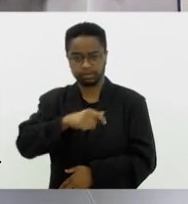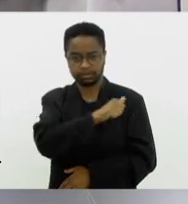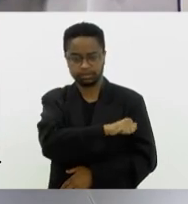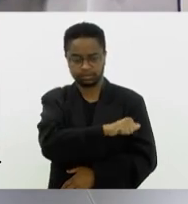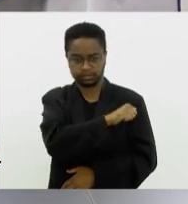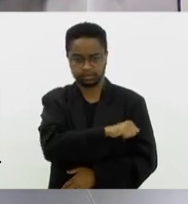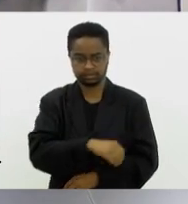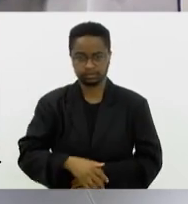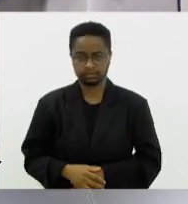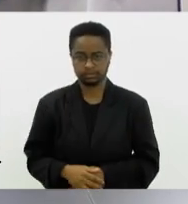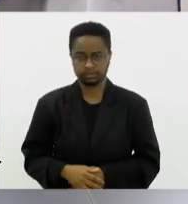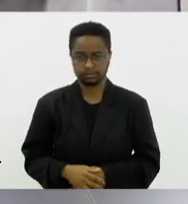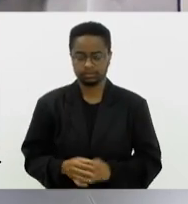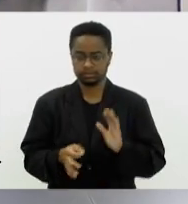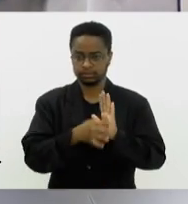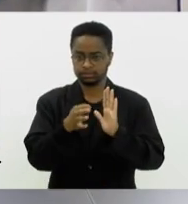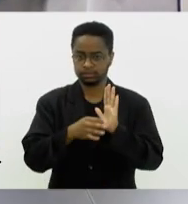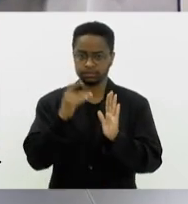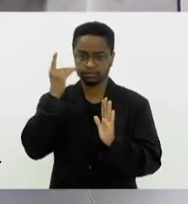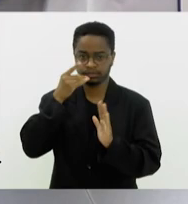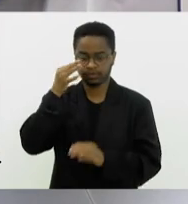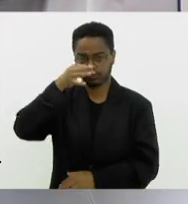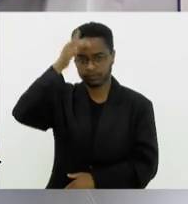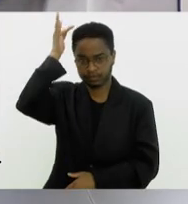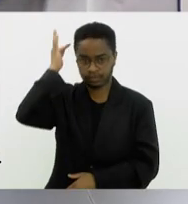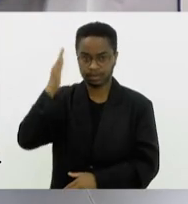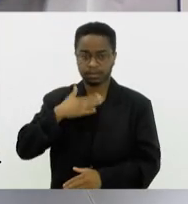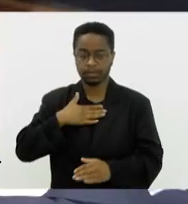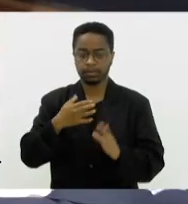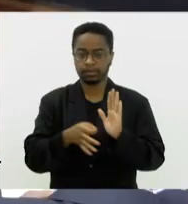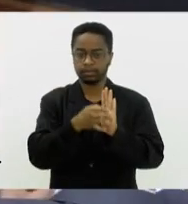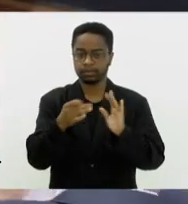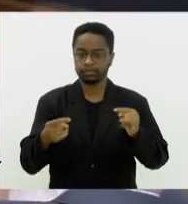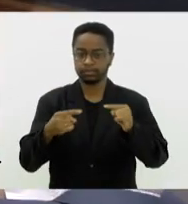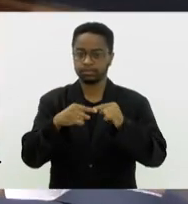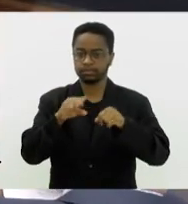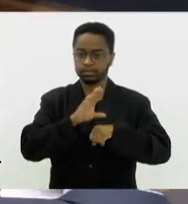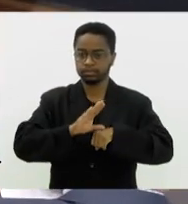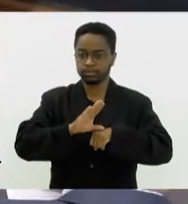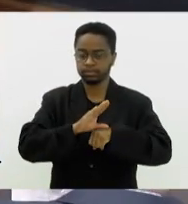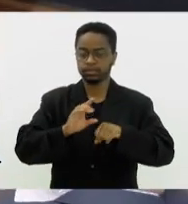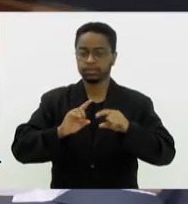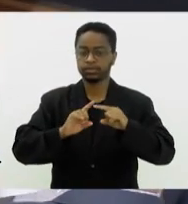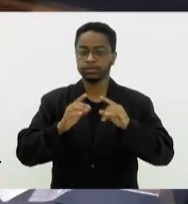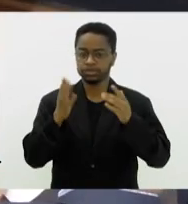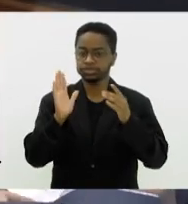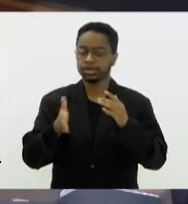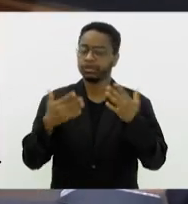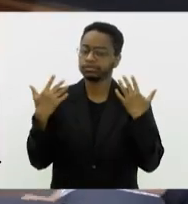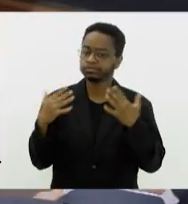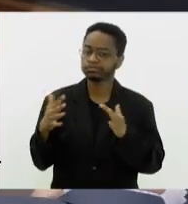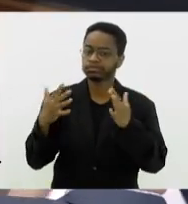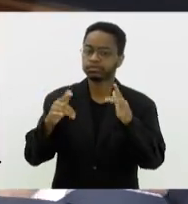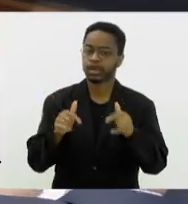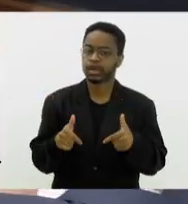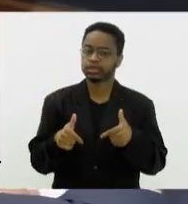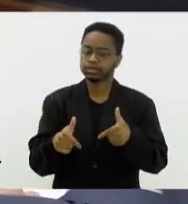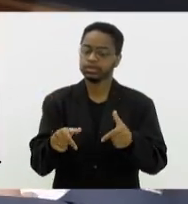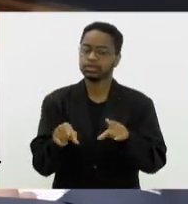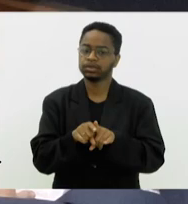deputado Fred Pacheco. Meu parecer, presidente, é pela constitucionalidade, já saudando a iniciativa, dizendo que